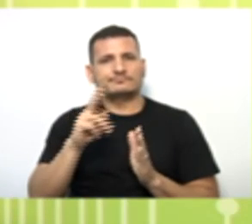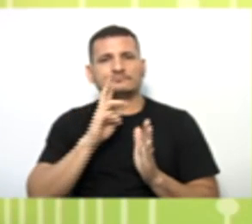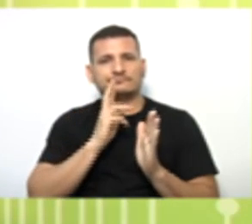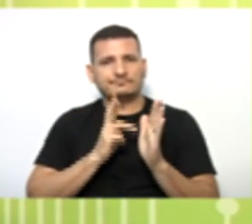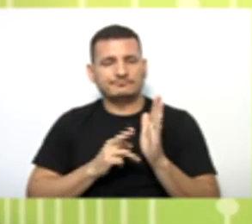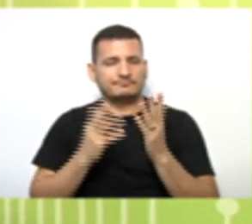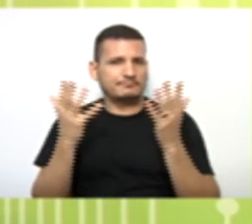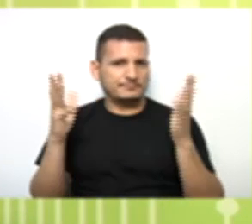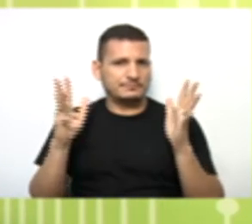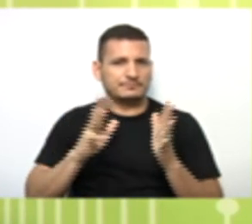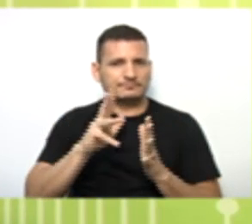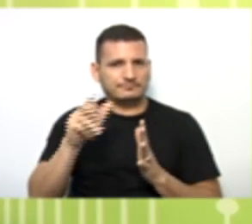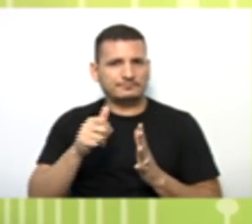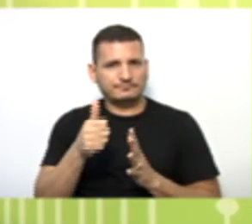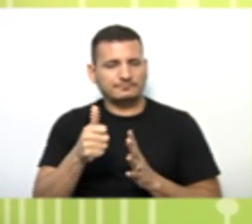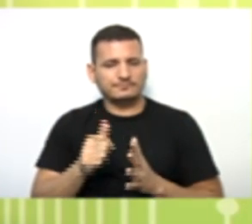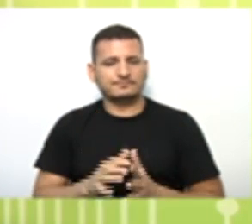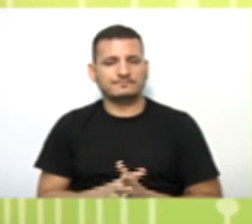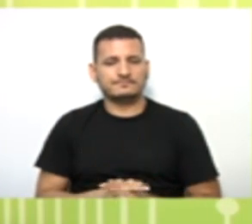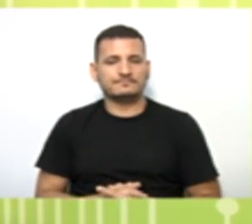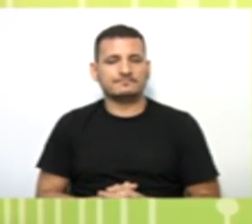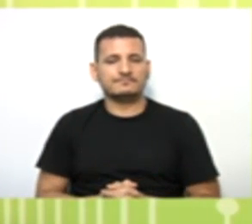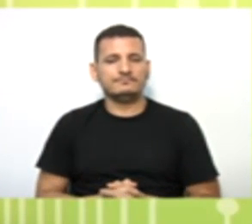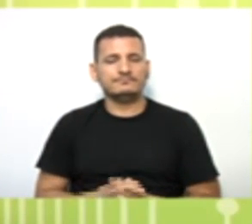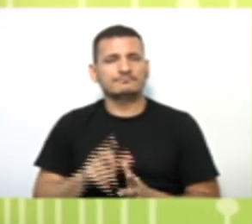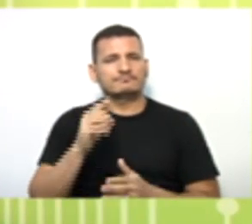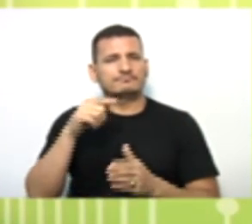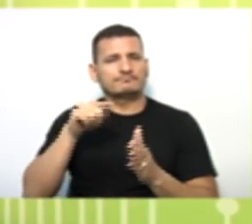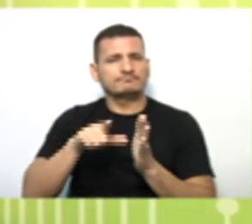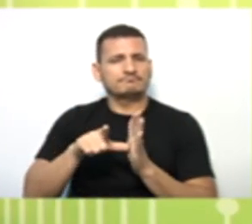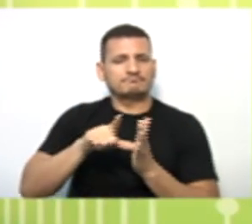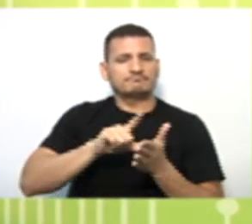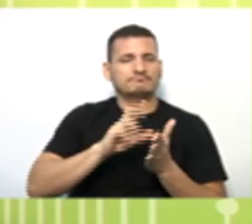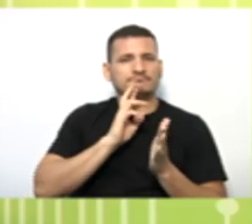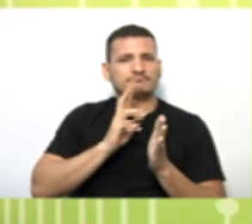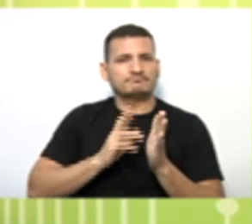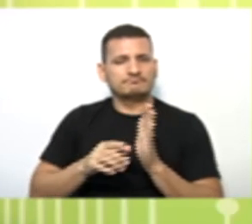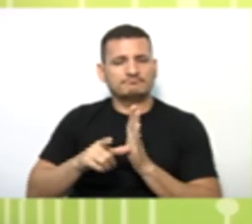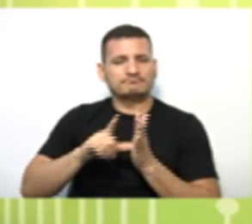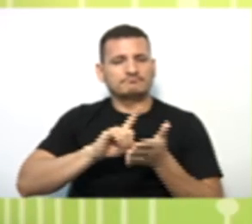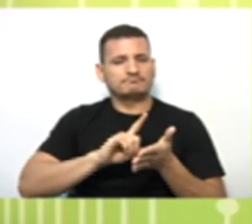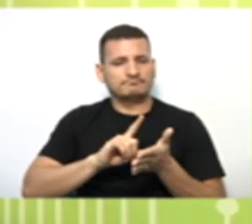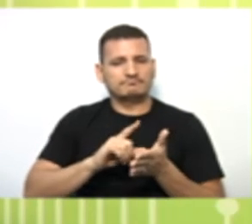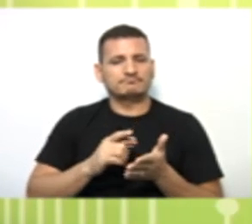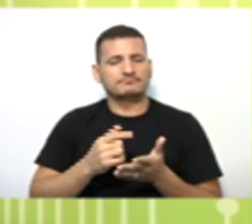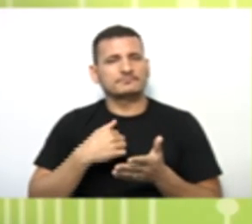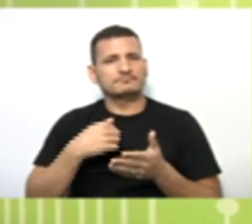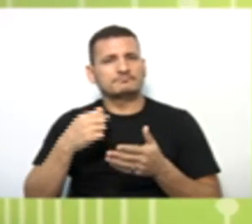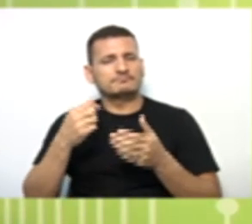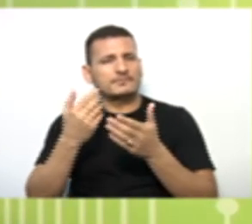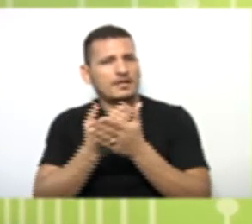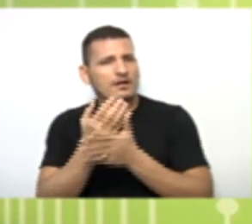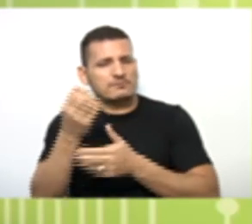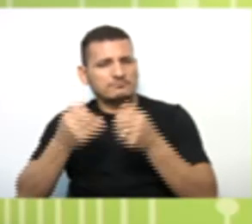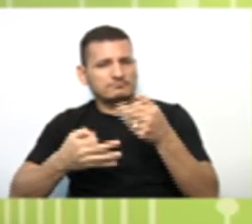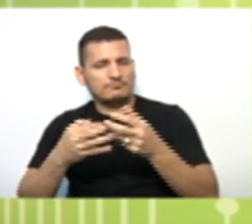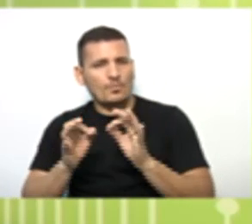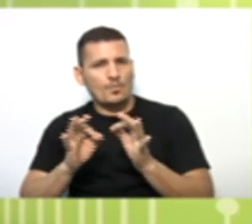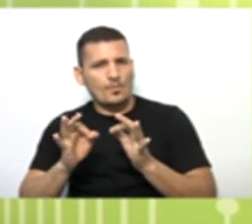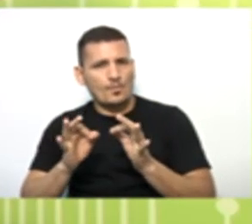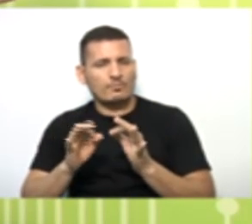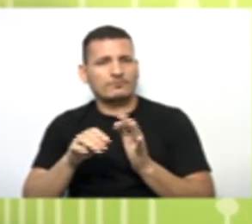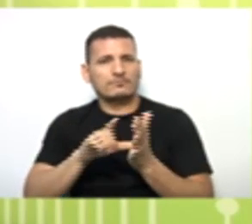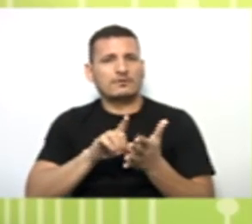vocês que responderam essas questões, tá? E se adiantaram. Eu percebi que vocês se adiantaram bastante, né? Antes mesmo eu acho que eu terminar a aula, já tinha muita questão aqui resolvida